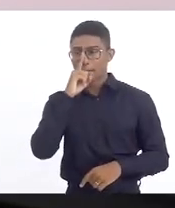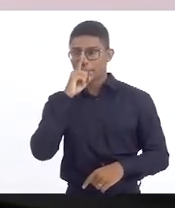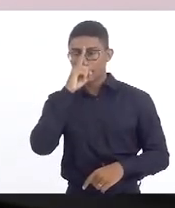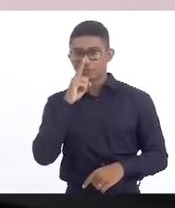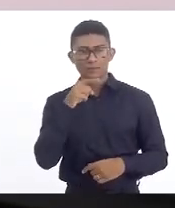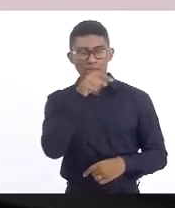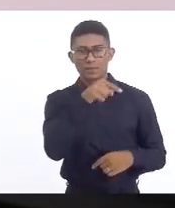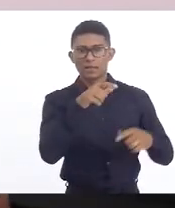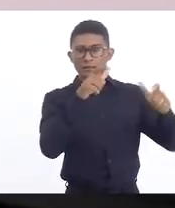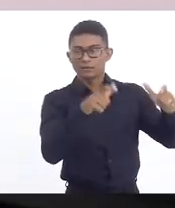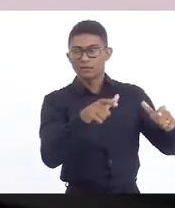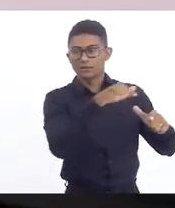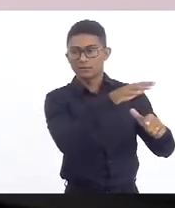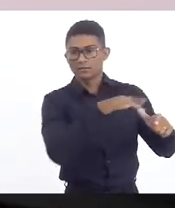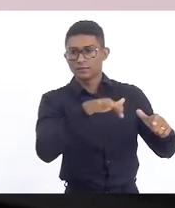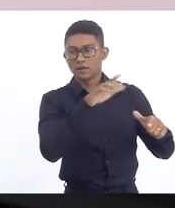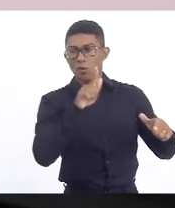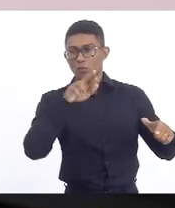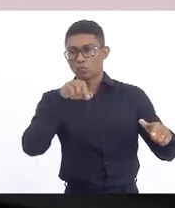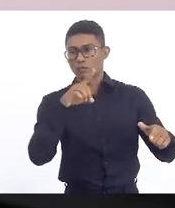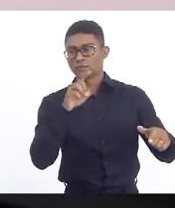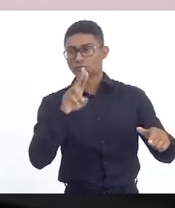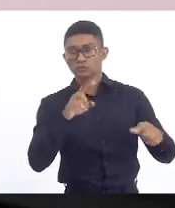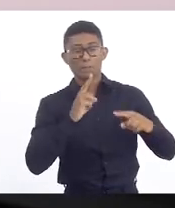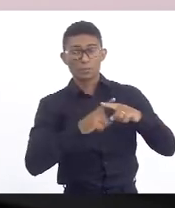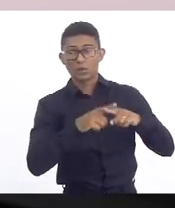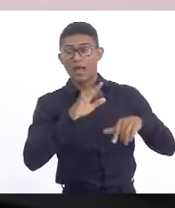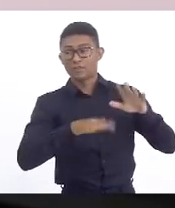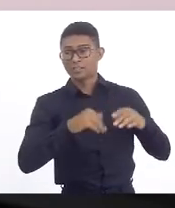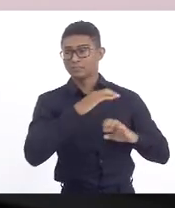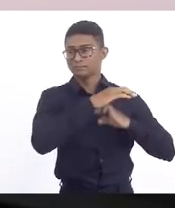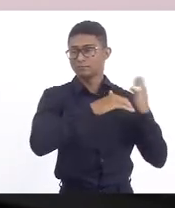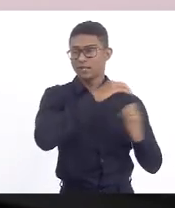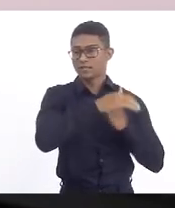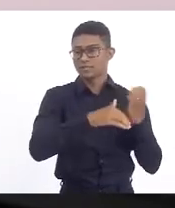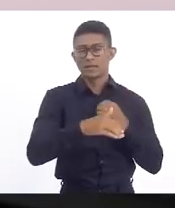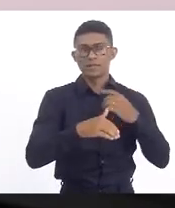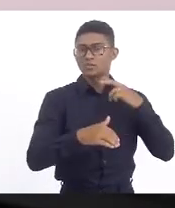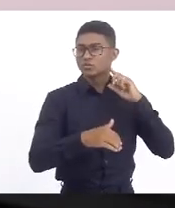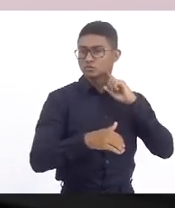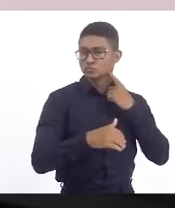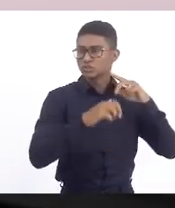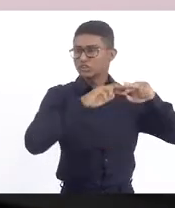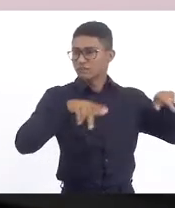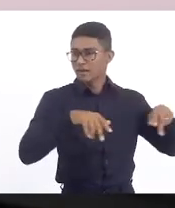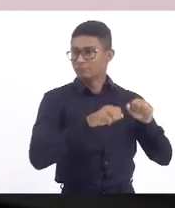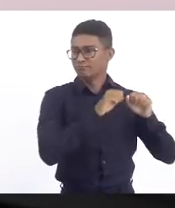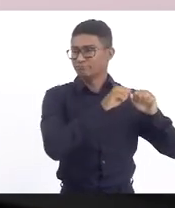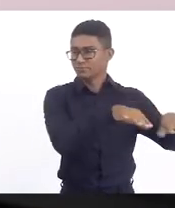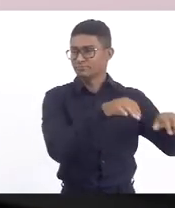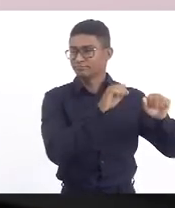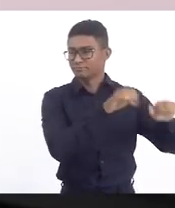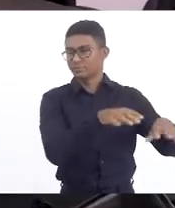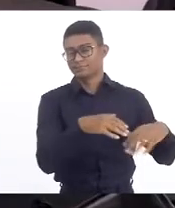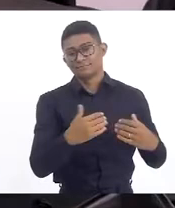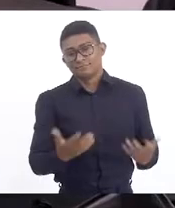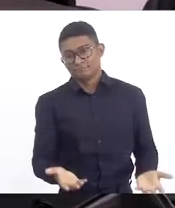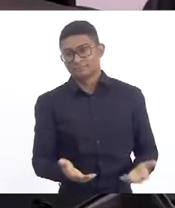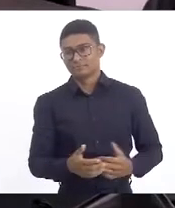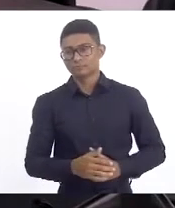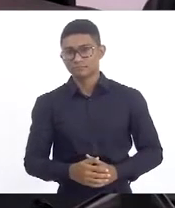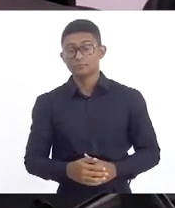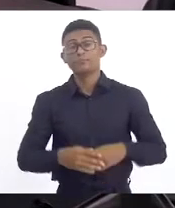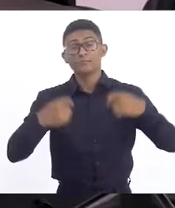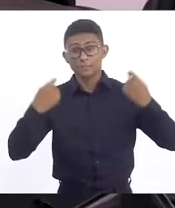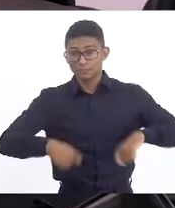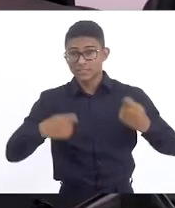Guandu, por talvez lançamento de produto químico ou qualquer acidente que possa acontecer. Porque tem que se encaminhar todas essas informações, esses dados, à